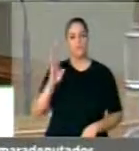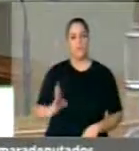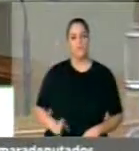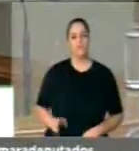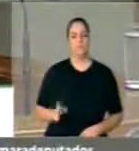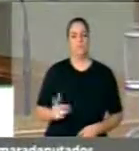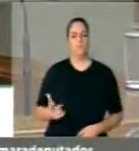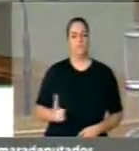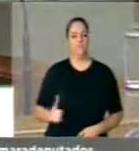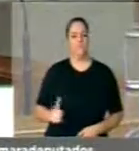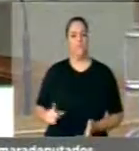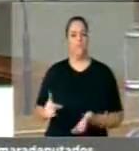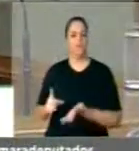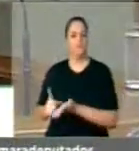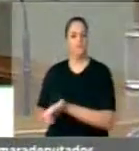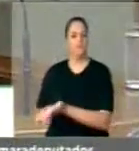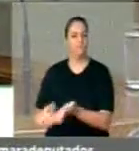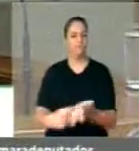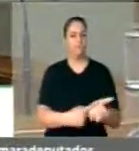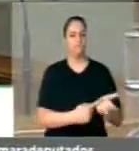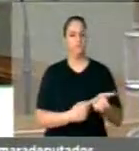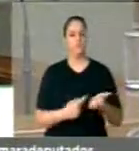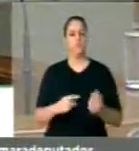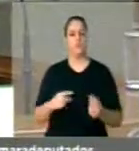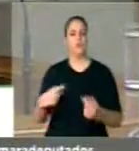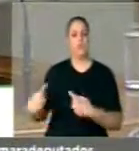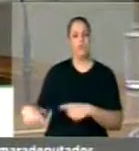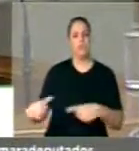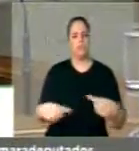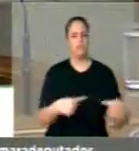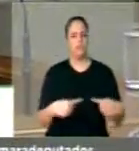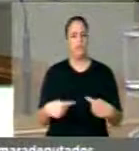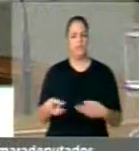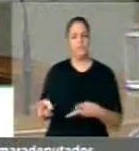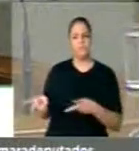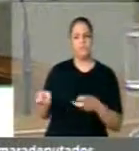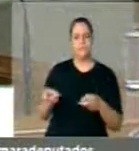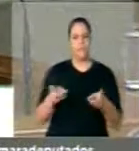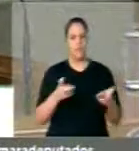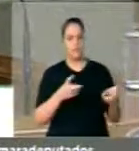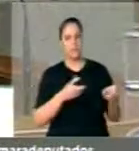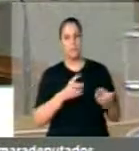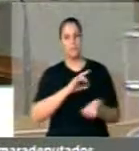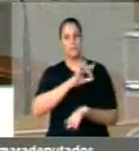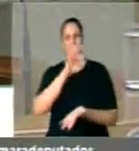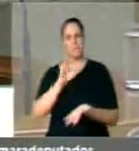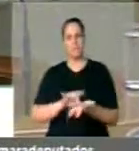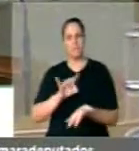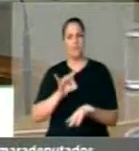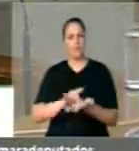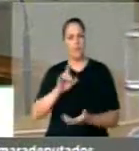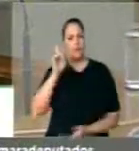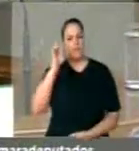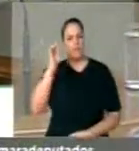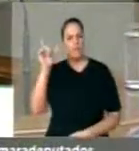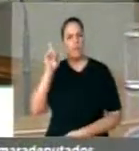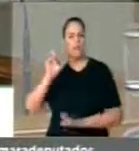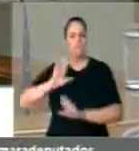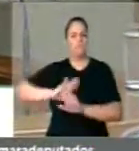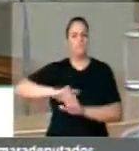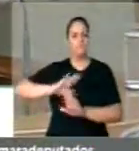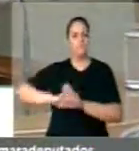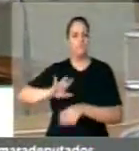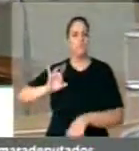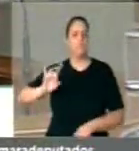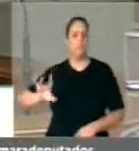políticos que estão na base desta disputa, demonstram as verdadeiras intenções e os